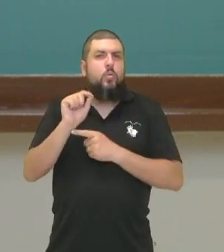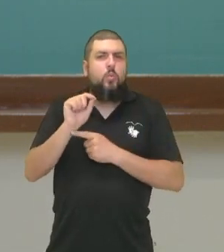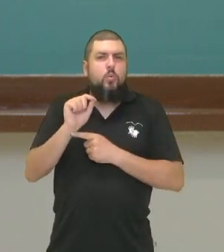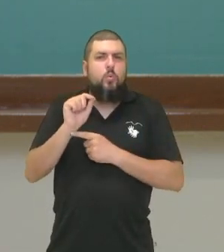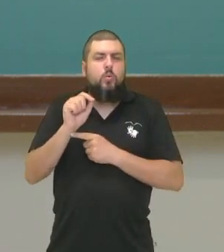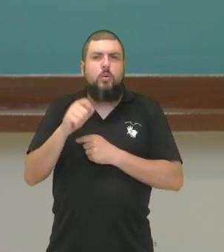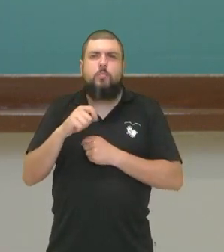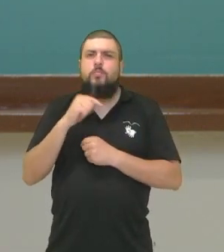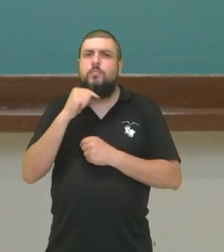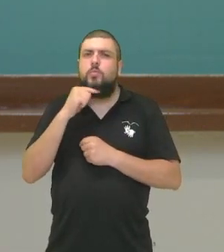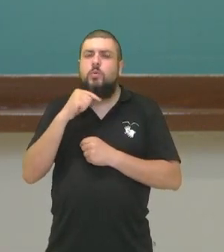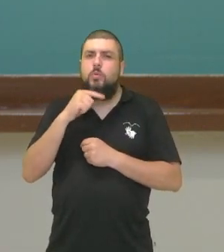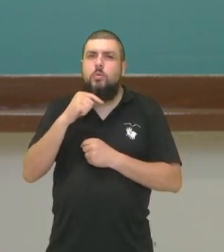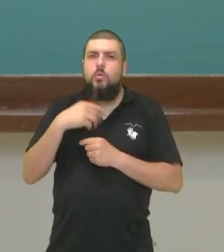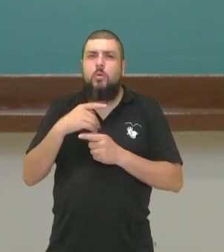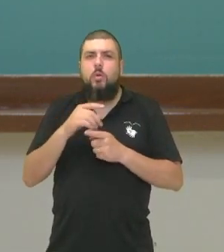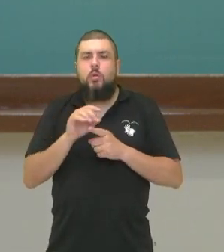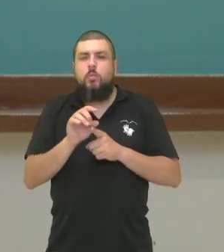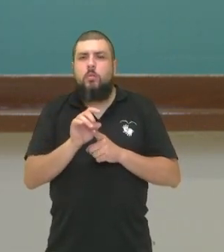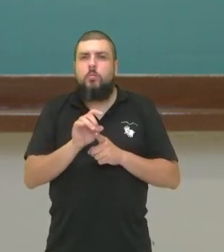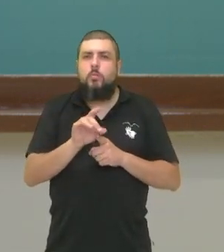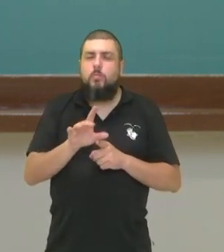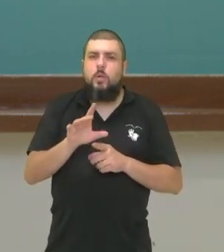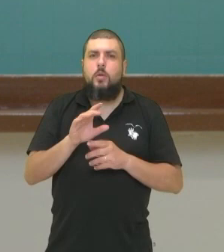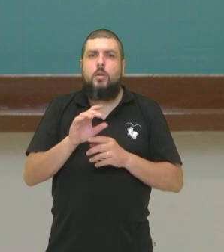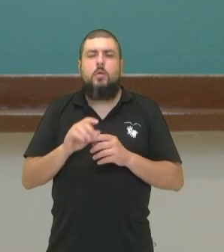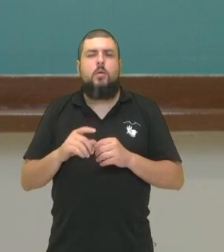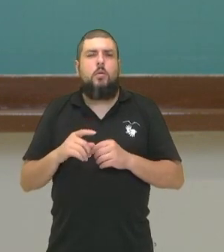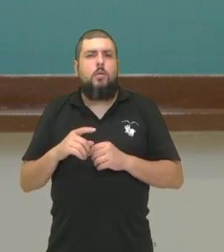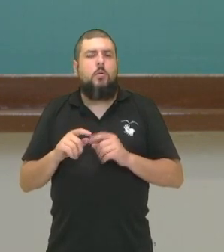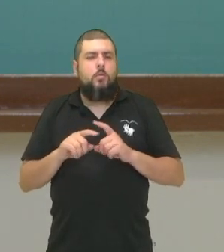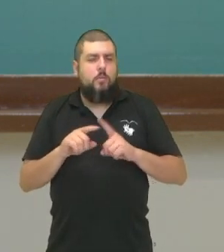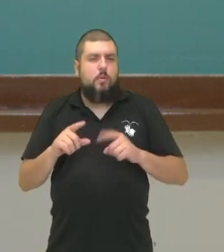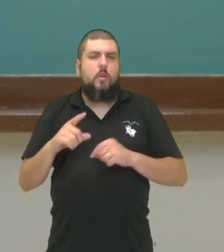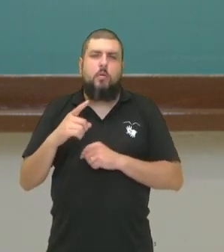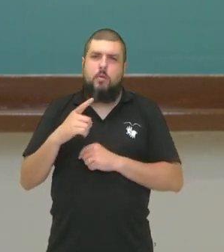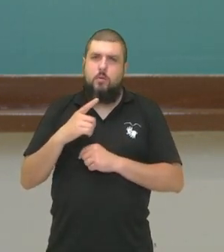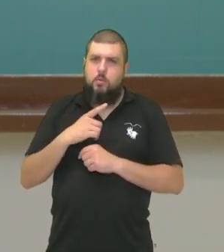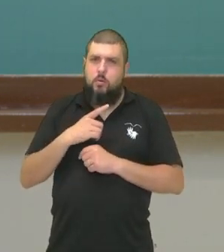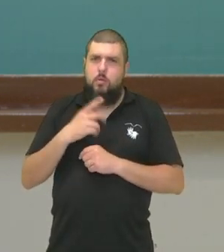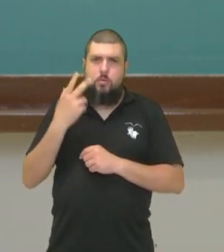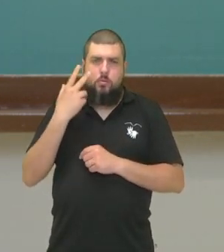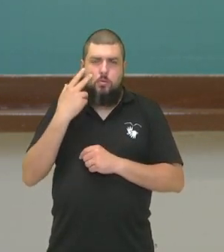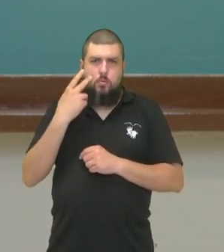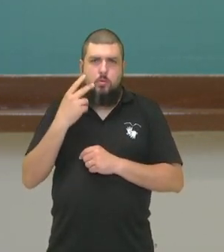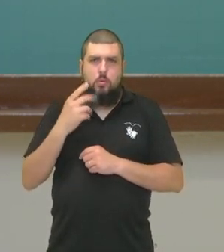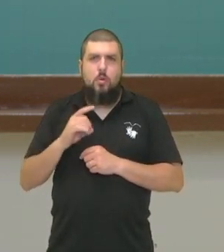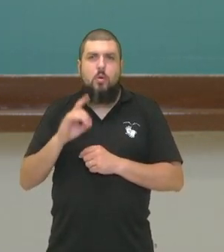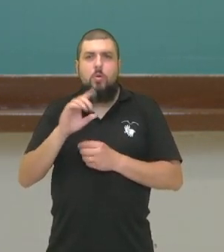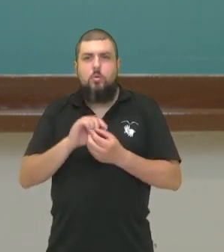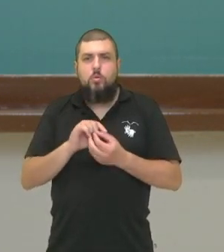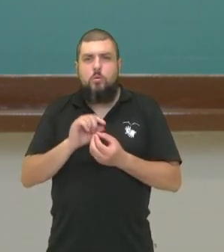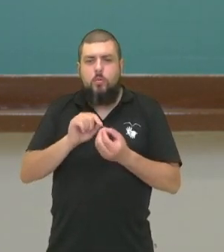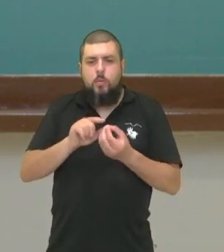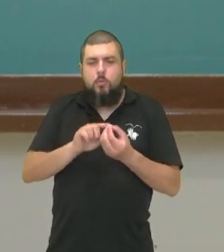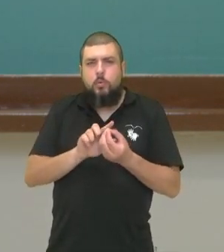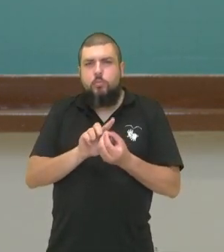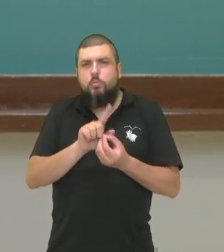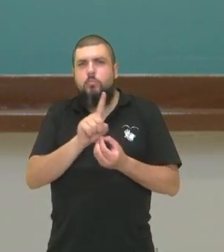o líquido do sêmen, mas isso não acontece. Por quê? Porque só passa espermatozoides